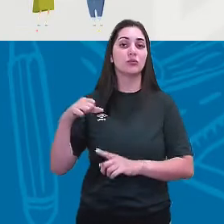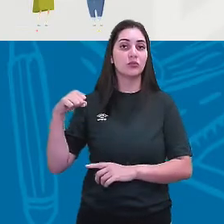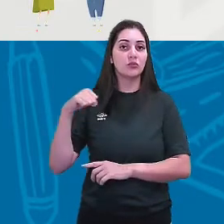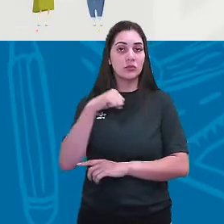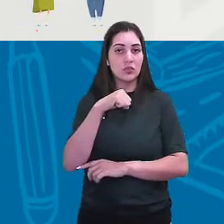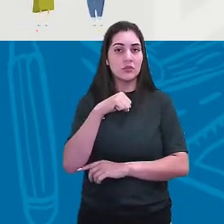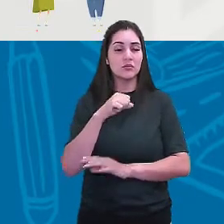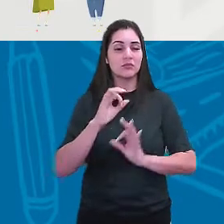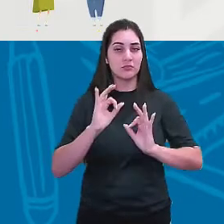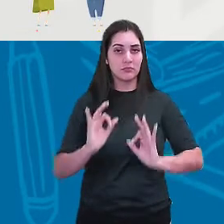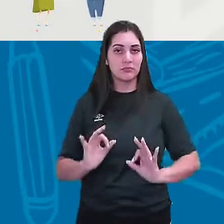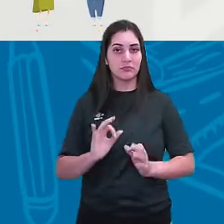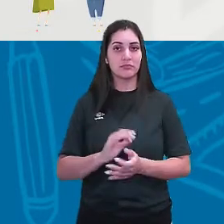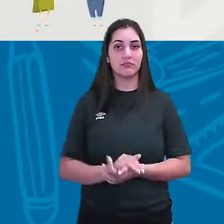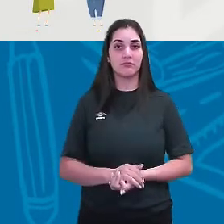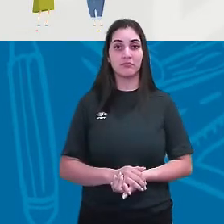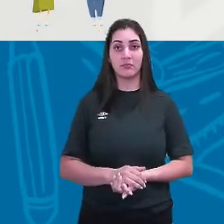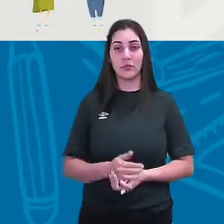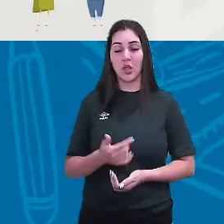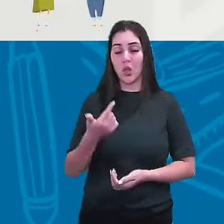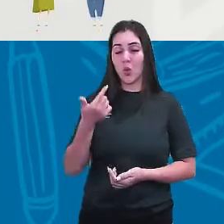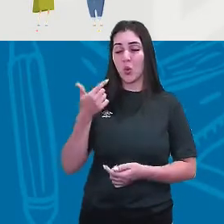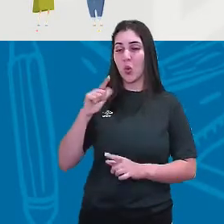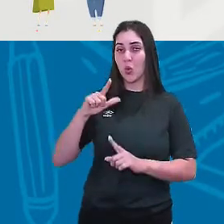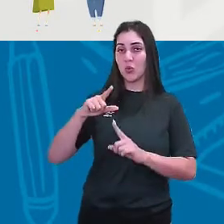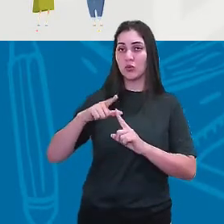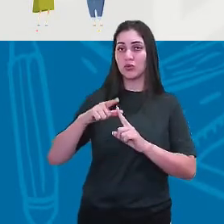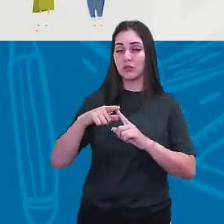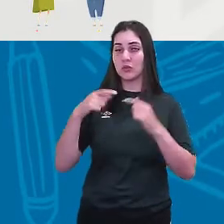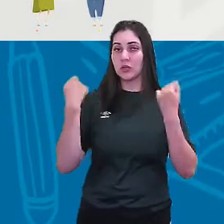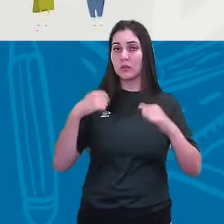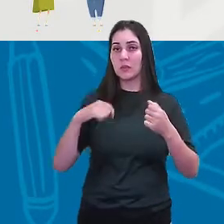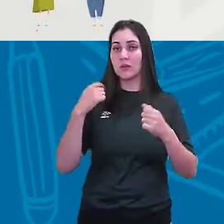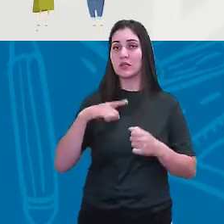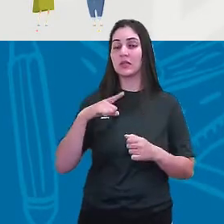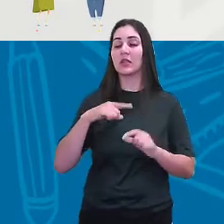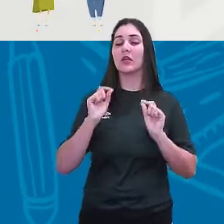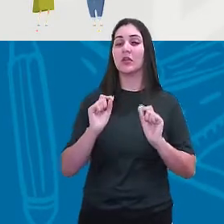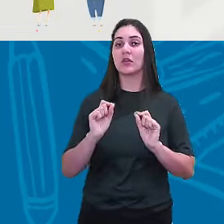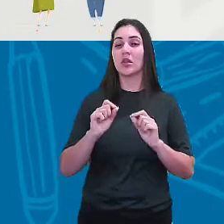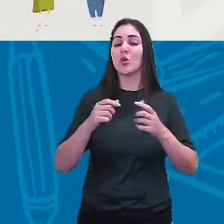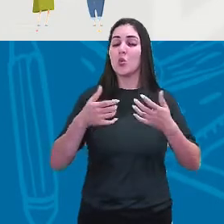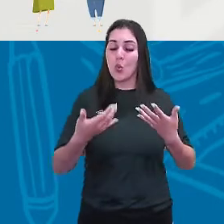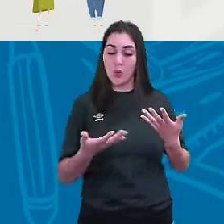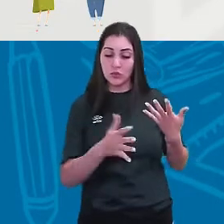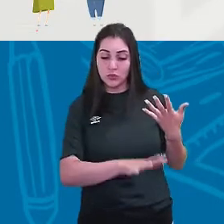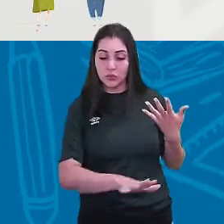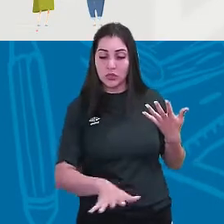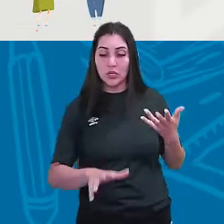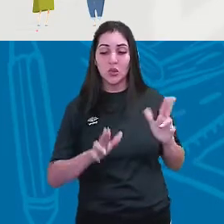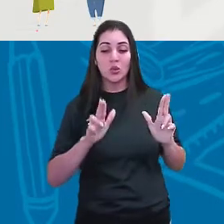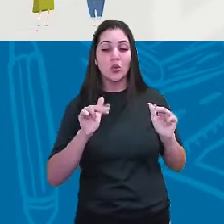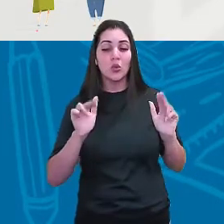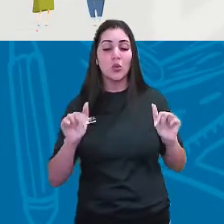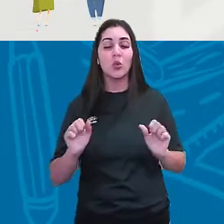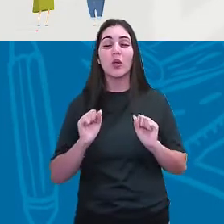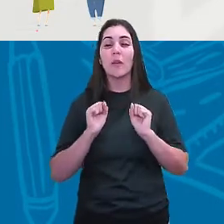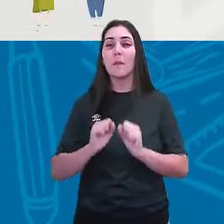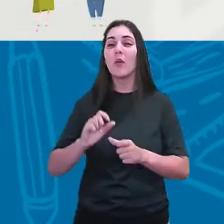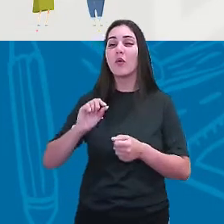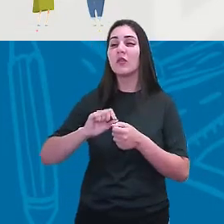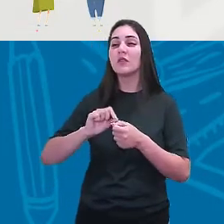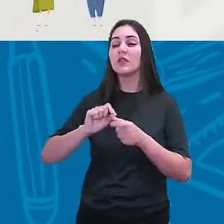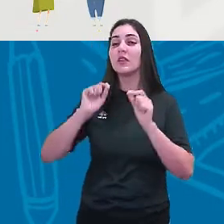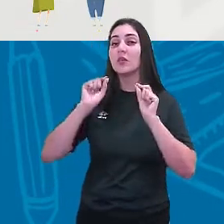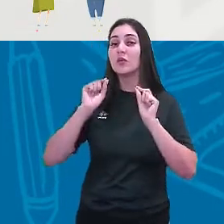tá certo? Outras medidas que a gente precisa tomar e que vocês, enquanto crianças, nunca podem fazer